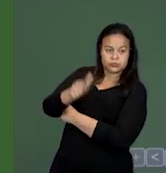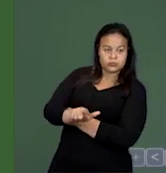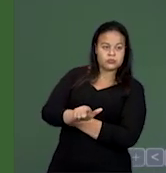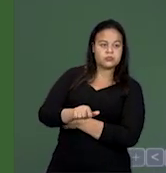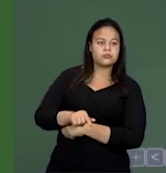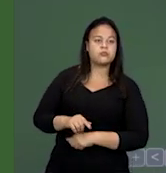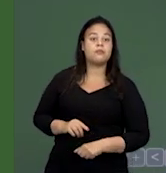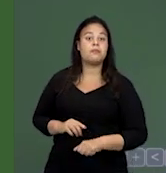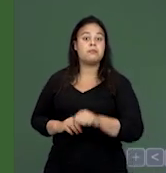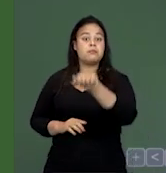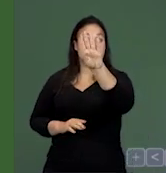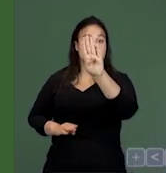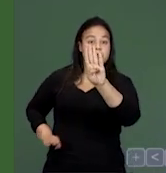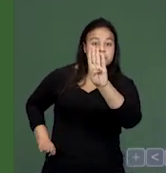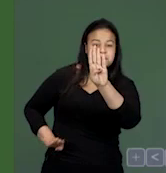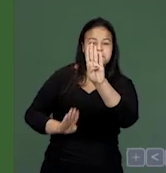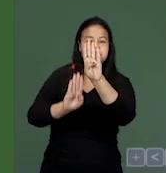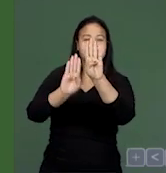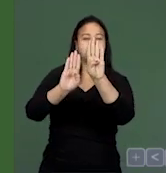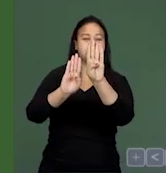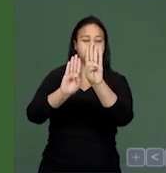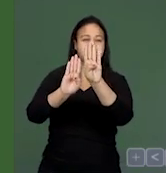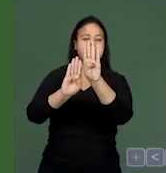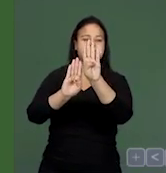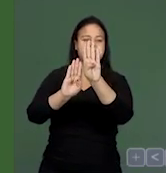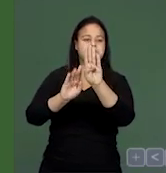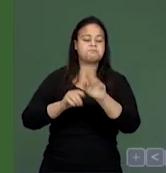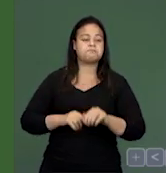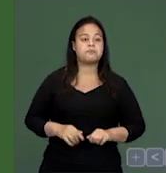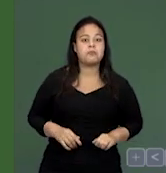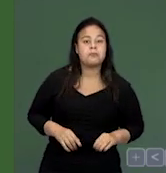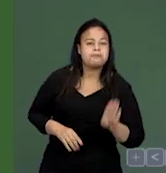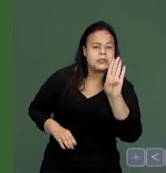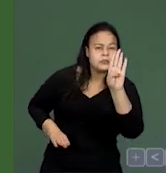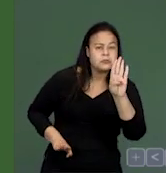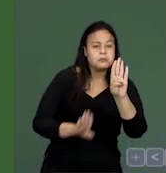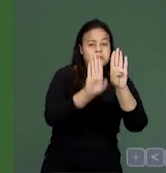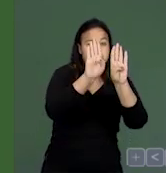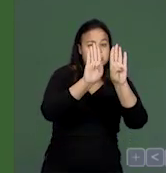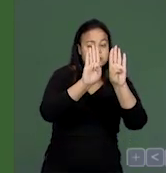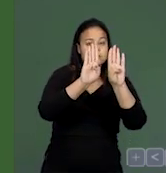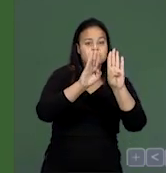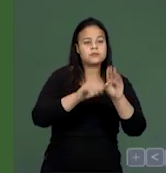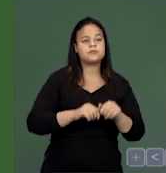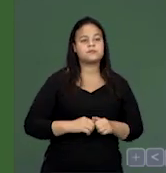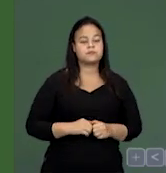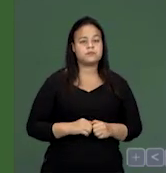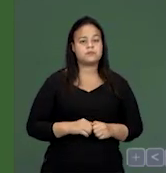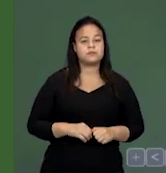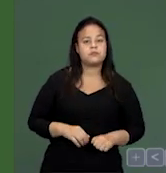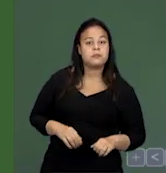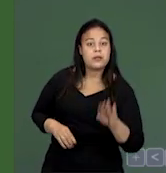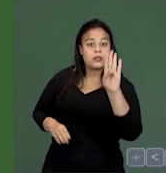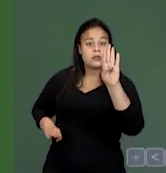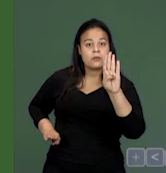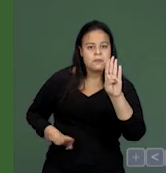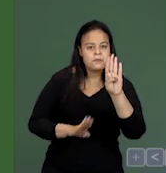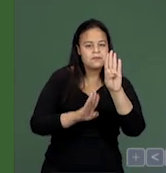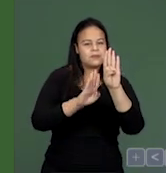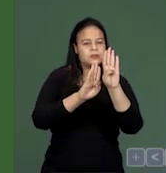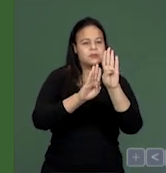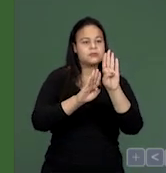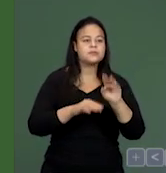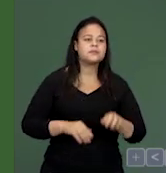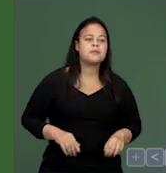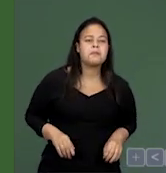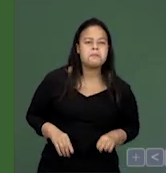Bzão, Bzinho. Então, ó, Bzão, Bzão, Bzão, Bzinho,